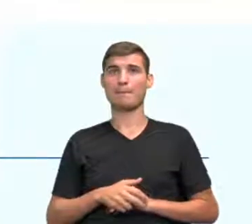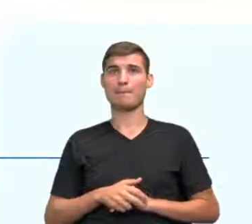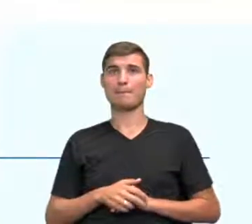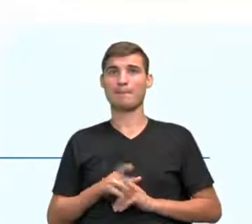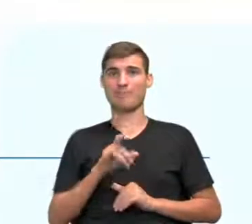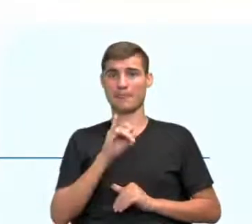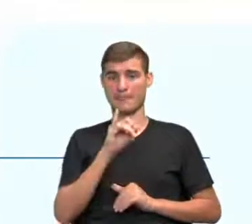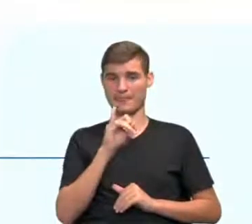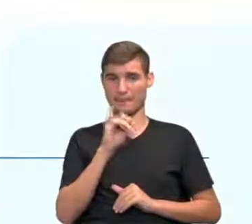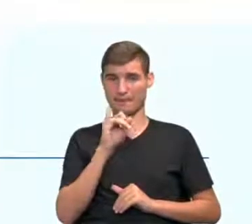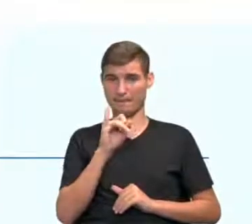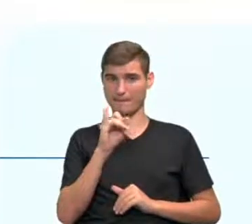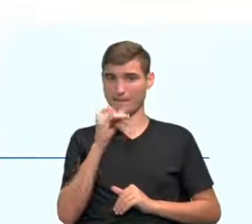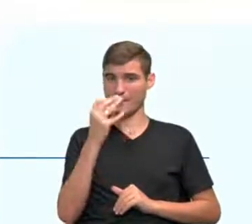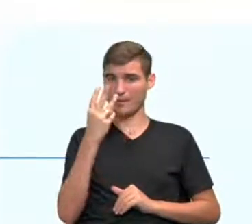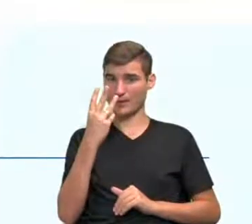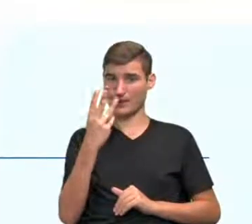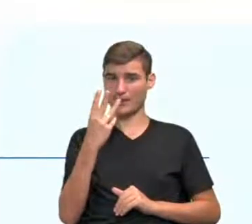tem a multiplexação